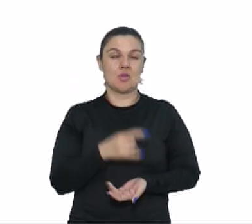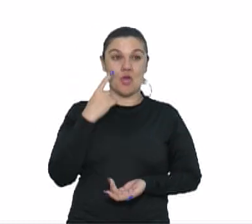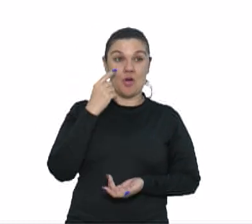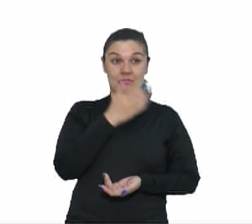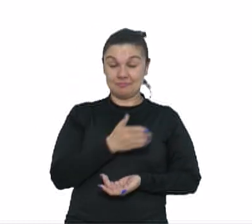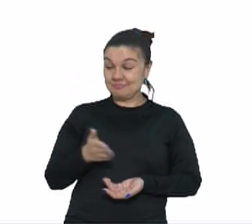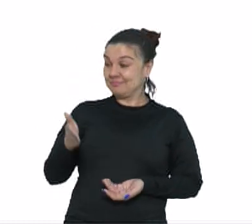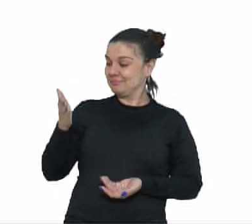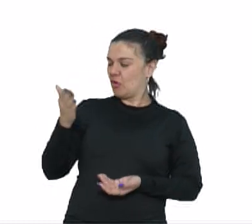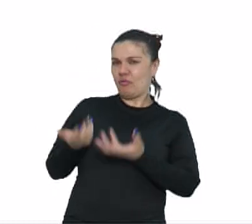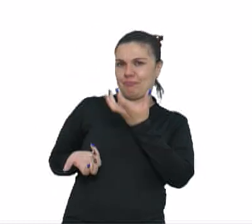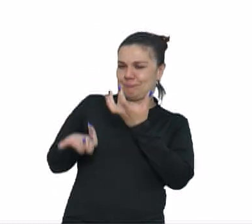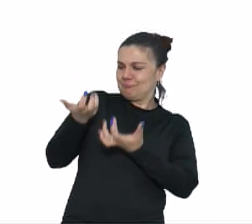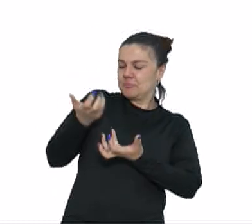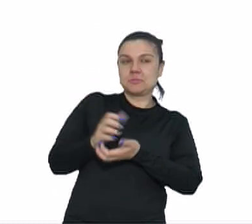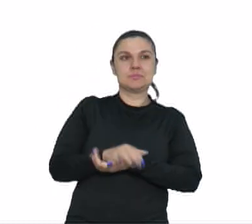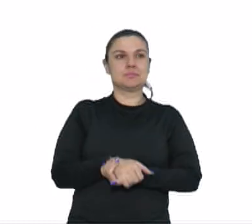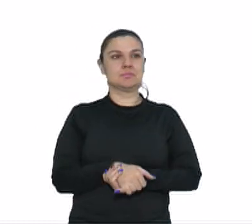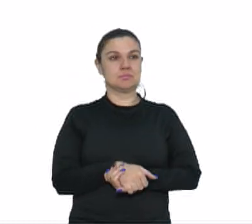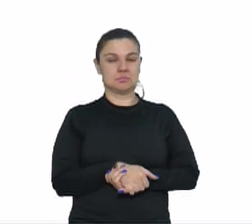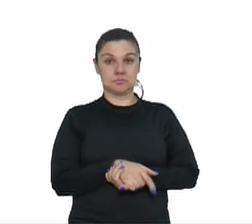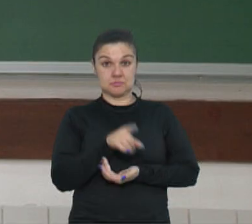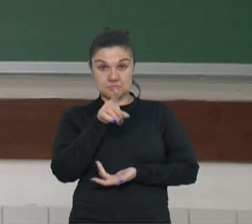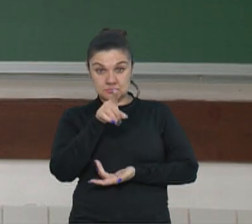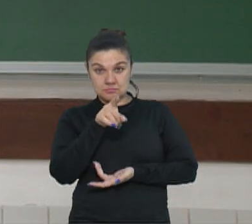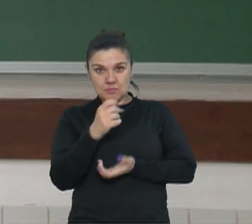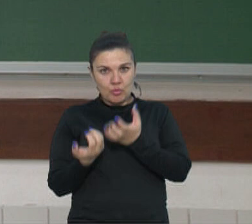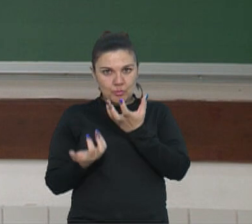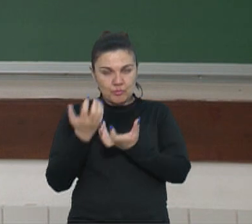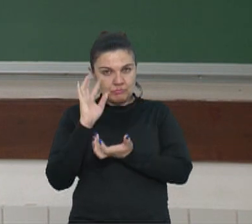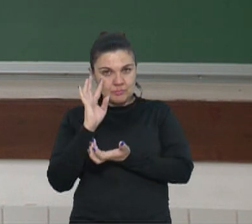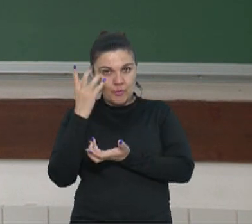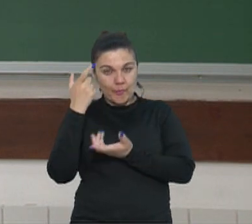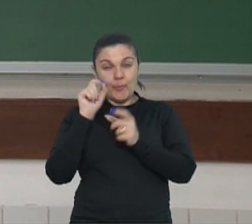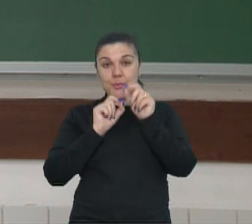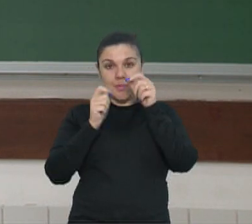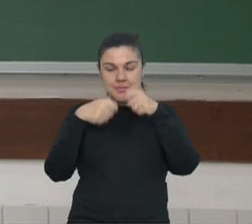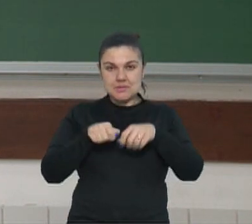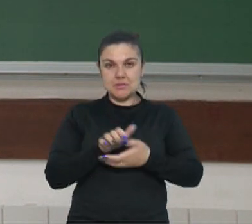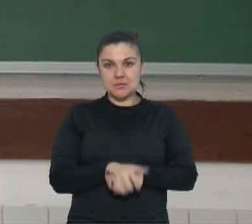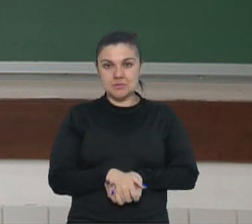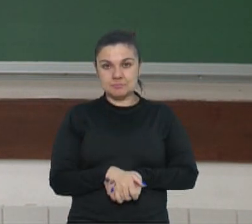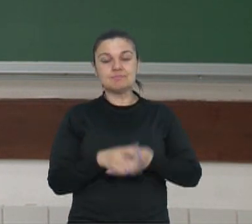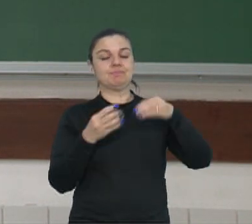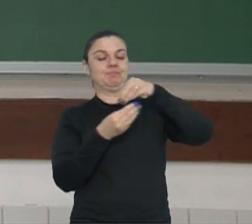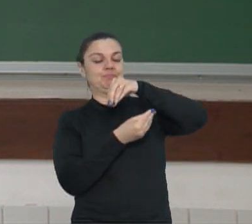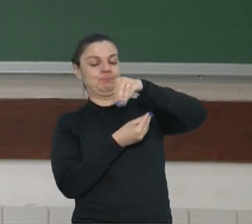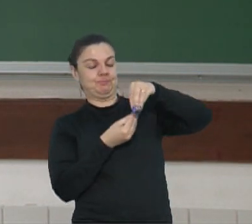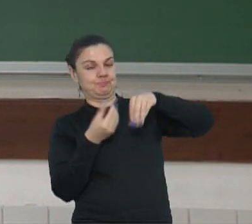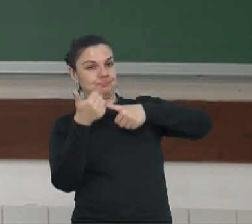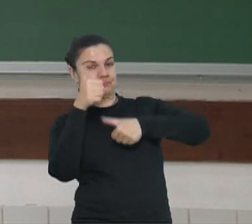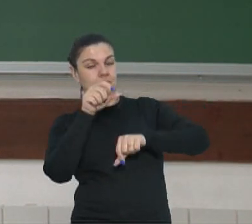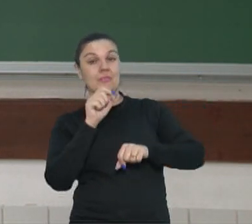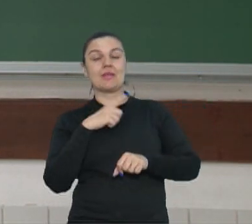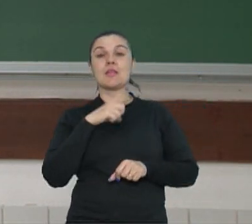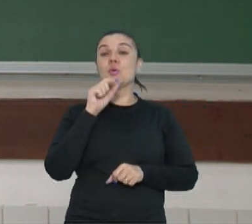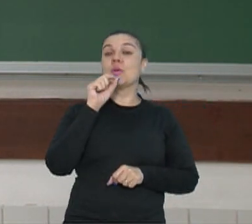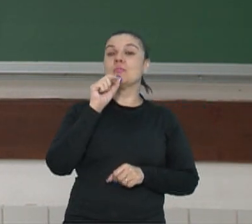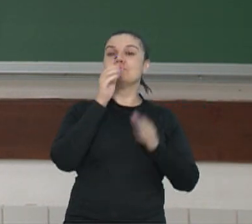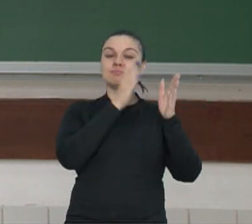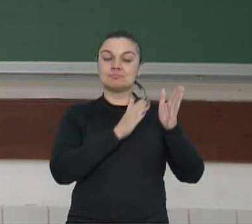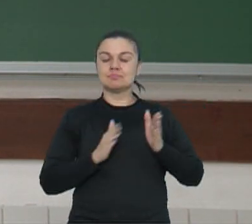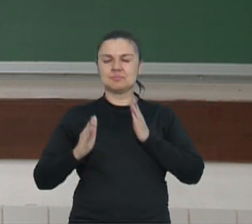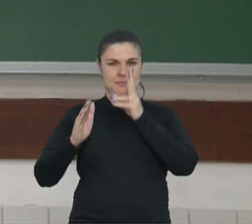lado aquela imagem da chama. Para aquela chama acontecer, nós precisamos de reagentes e aí teremos